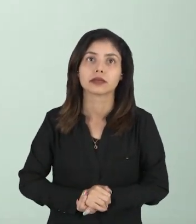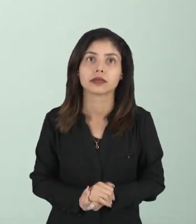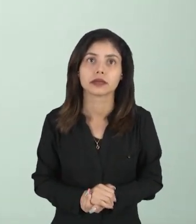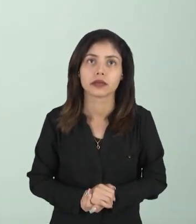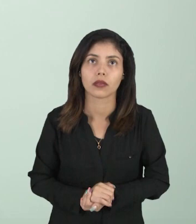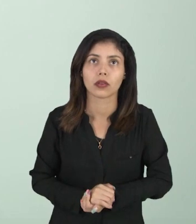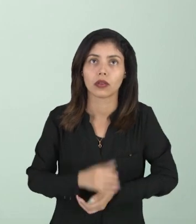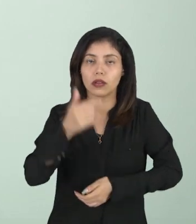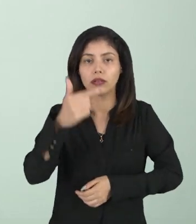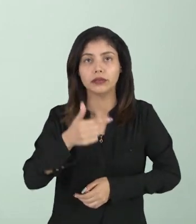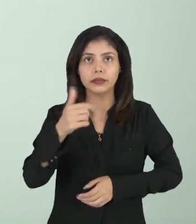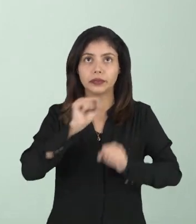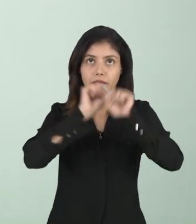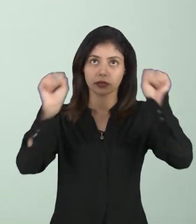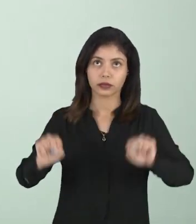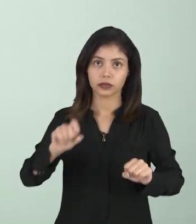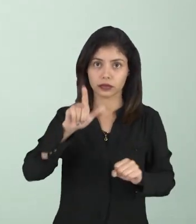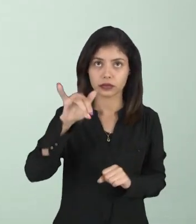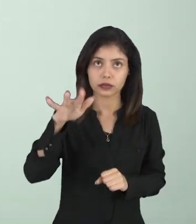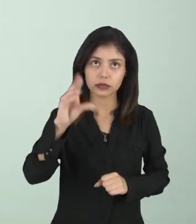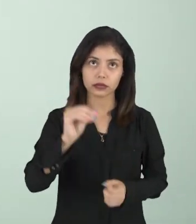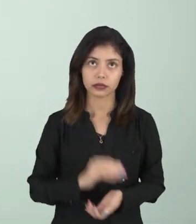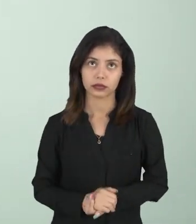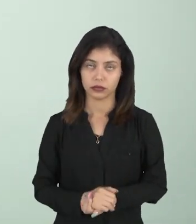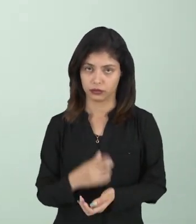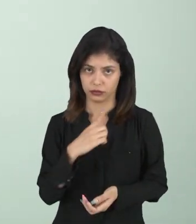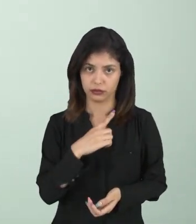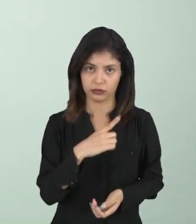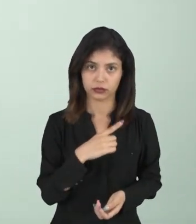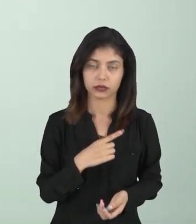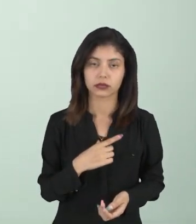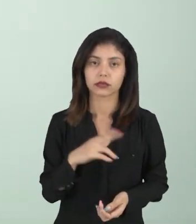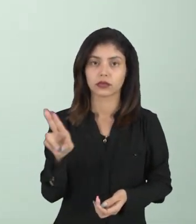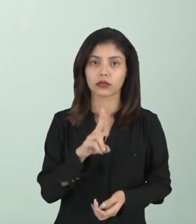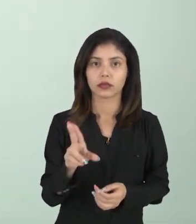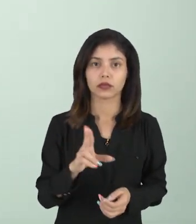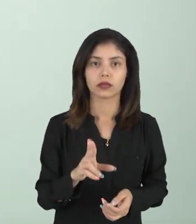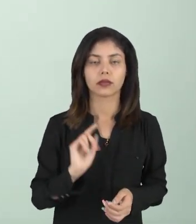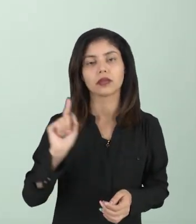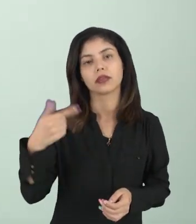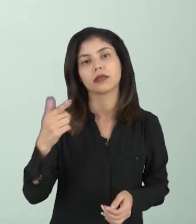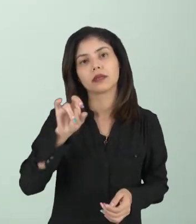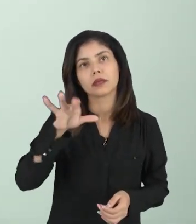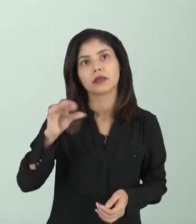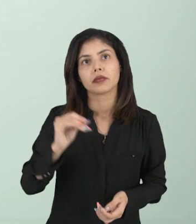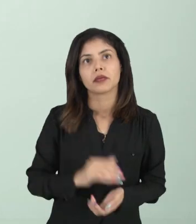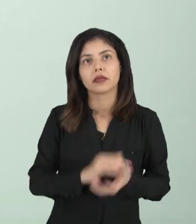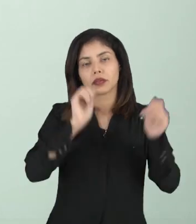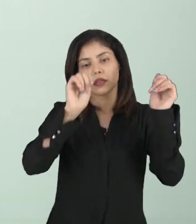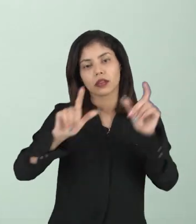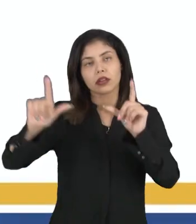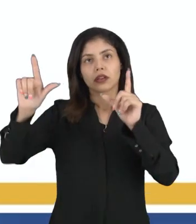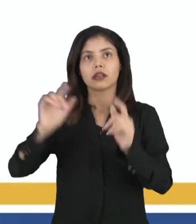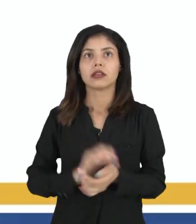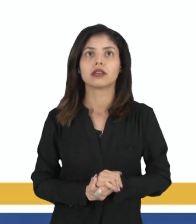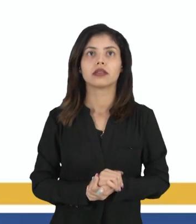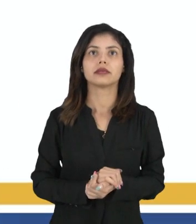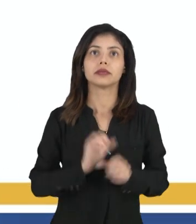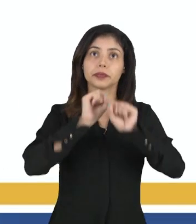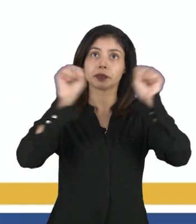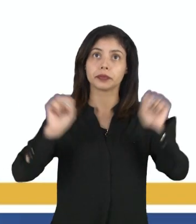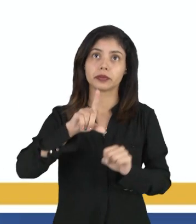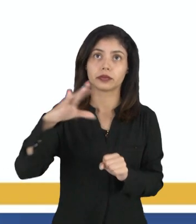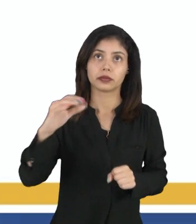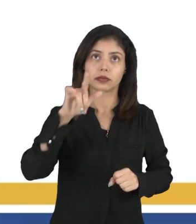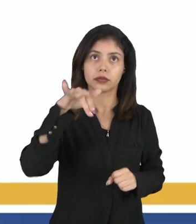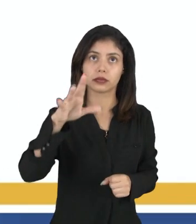o segundo passo do sistema de Linneu. Então você dá o nome científico e depois você classifica. Acompanha ali comigo na telinha. No sistema